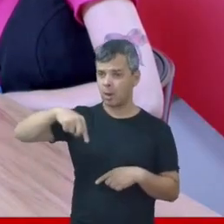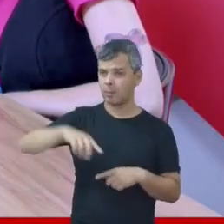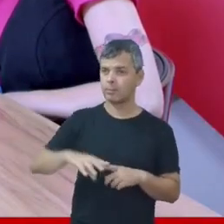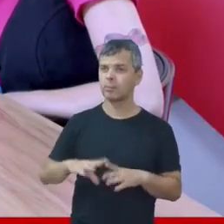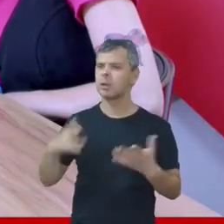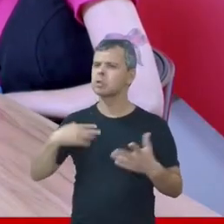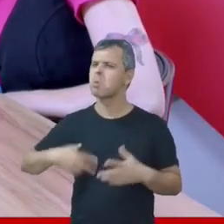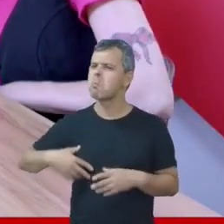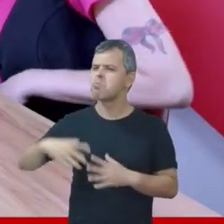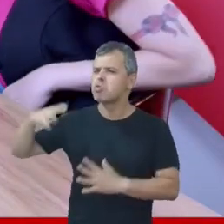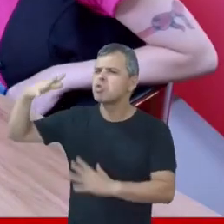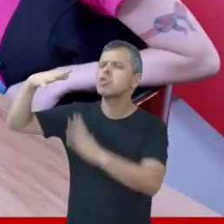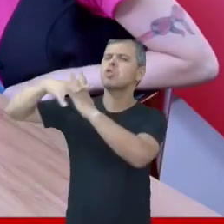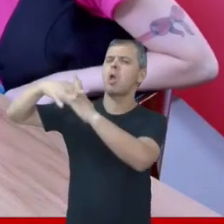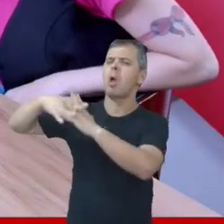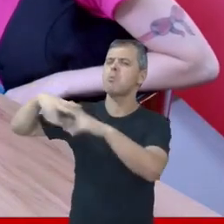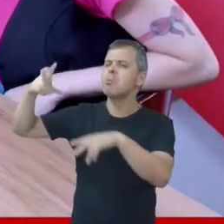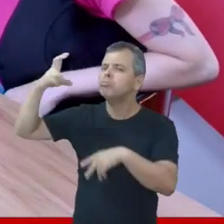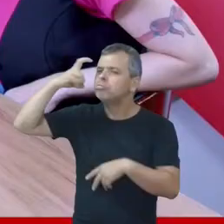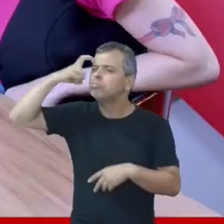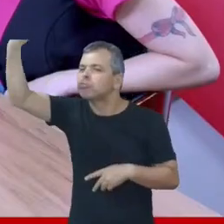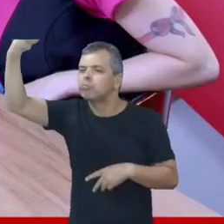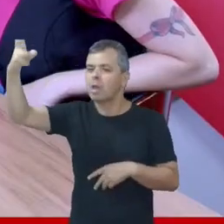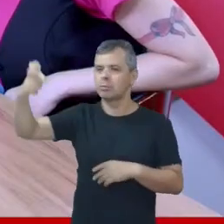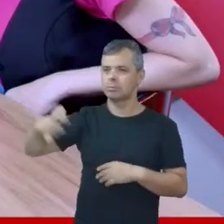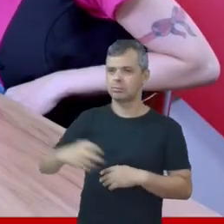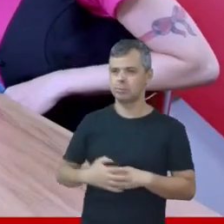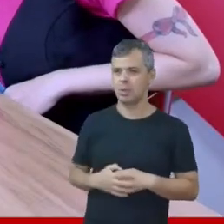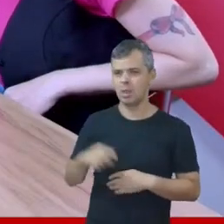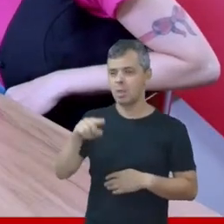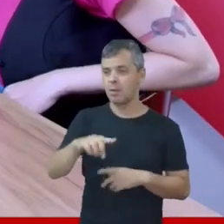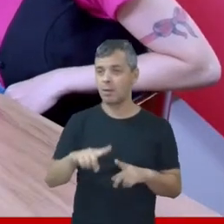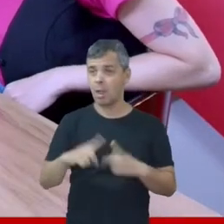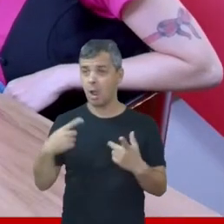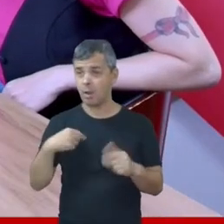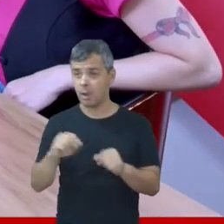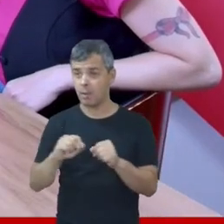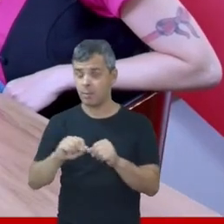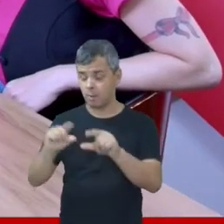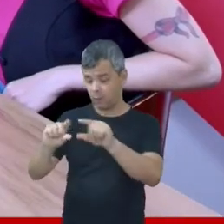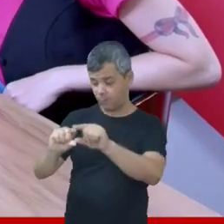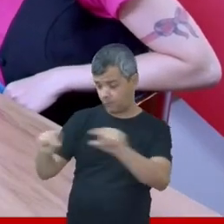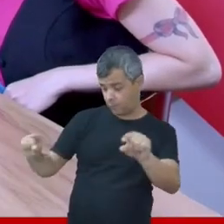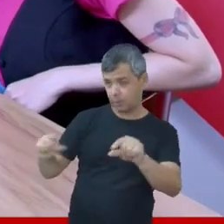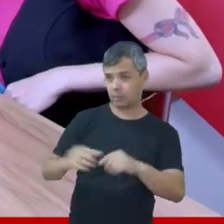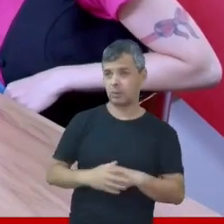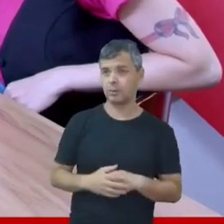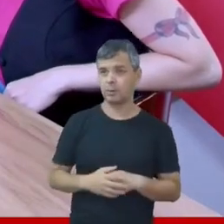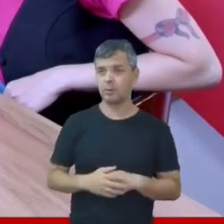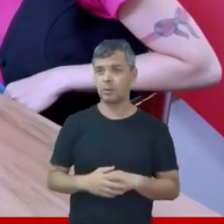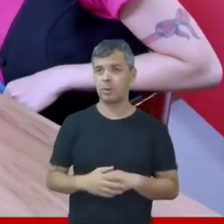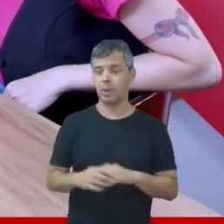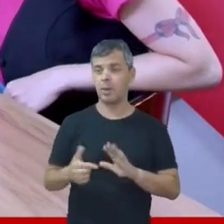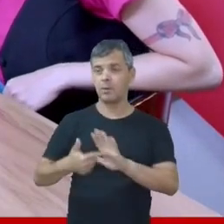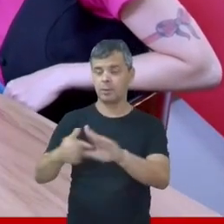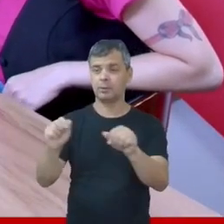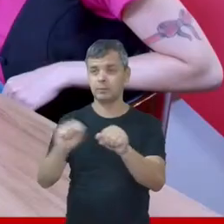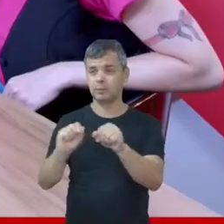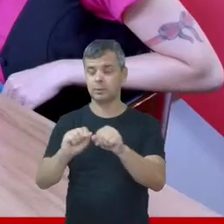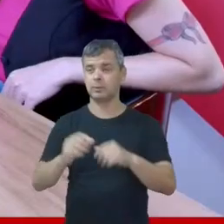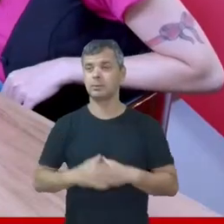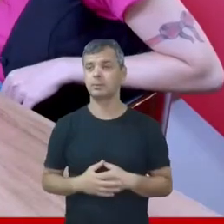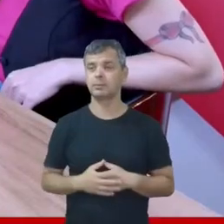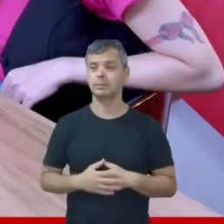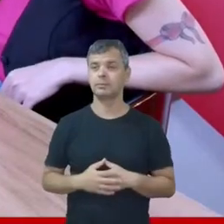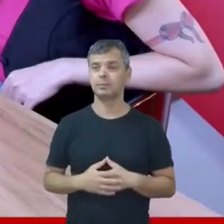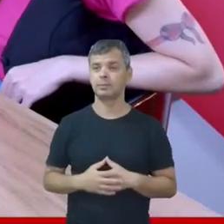negócio chique, um negócio intelectual. Entendeu? E, não amiga, é só besteira. E eu deixei essa frase pra ti. Eu vou falar a frase. Tu viu que? Olha